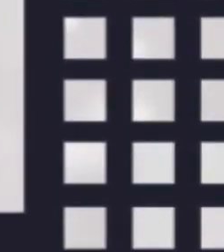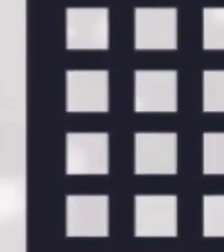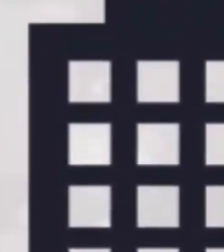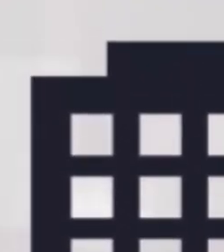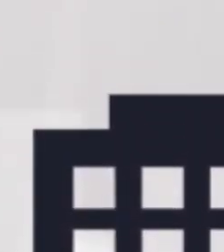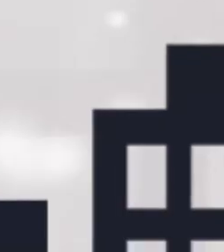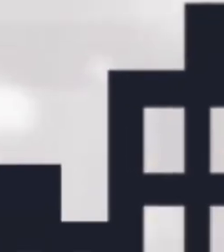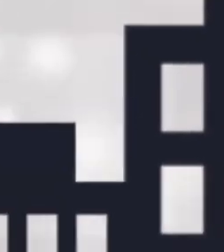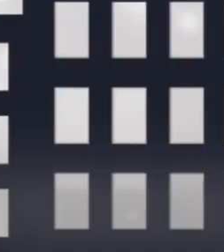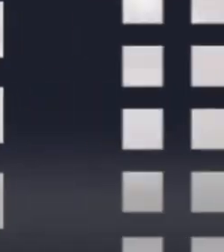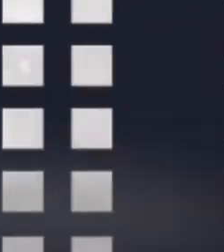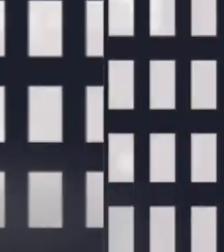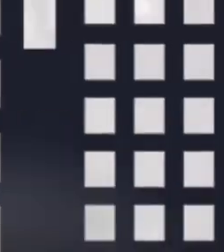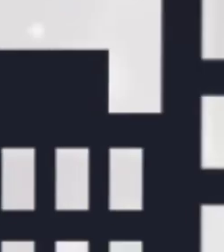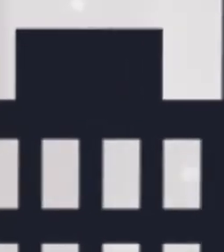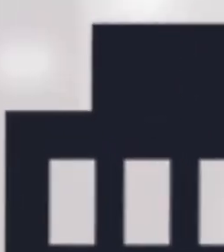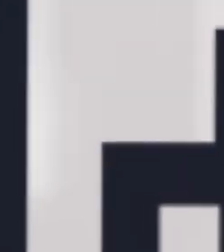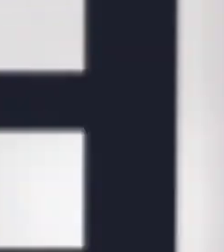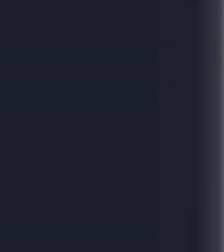Música